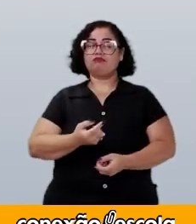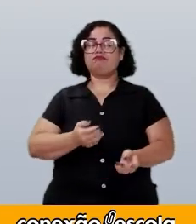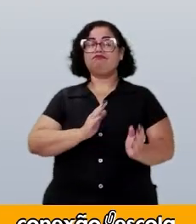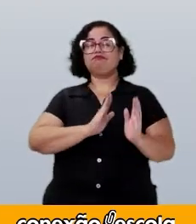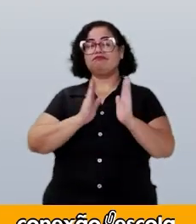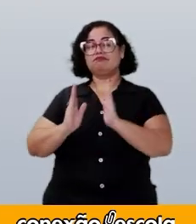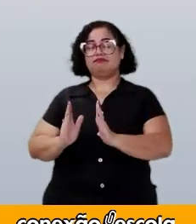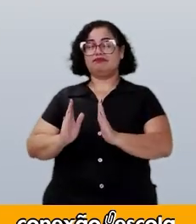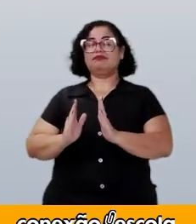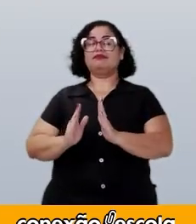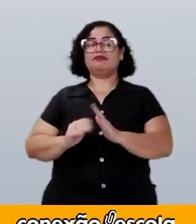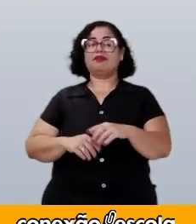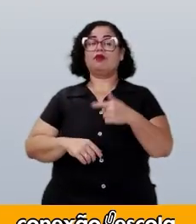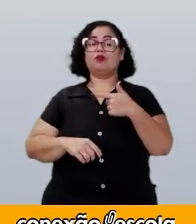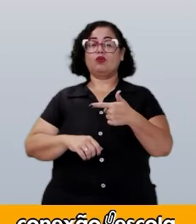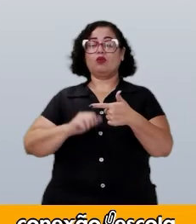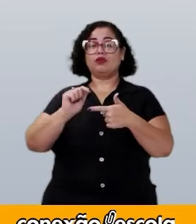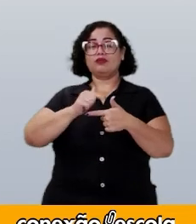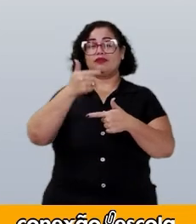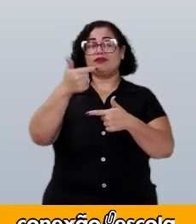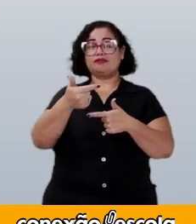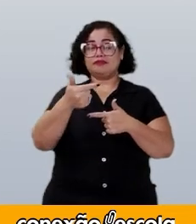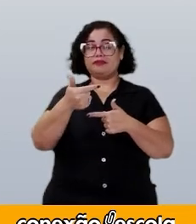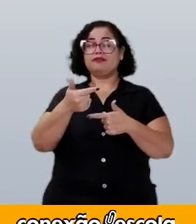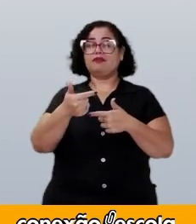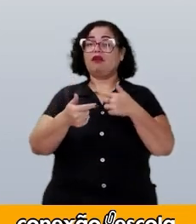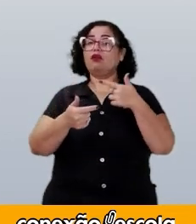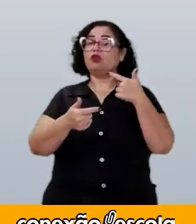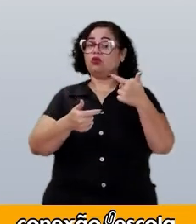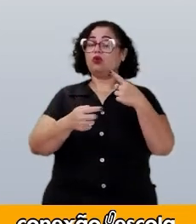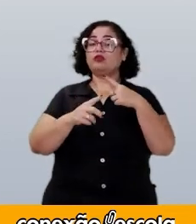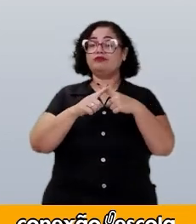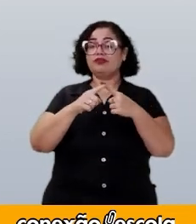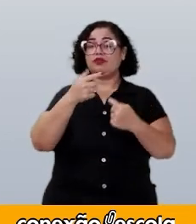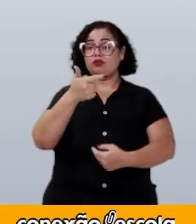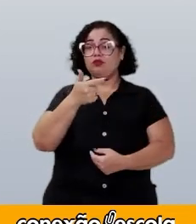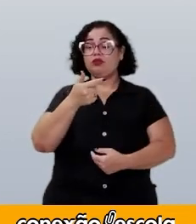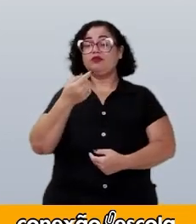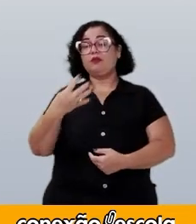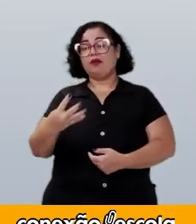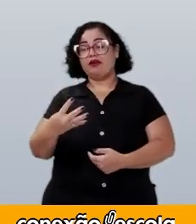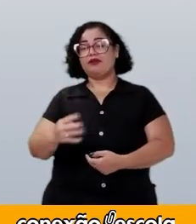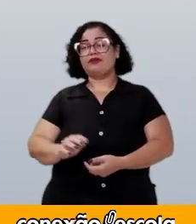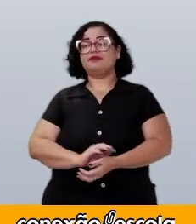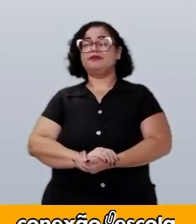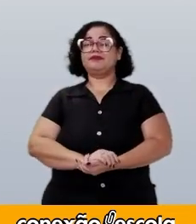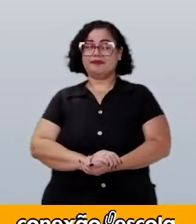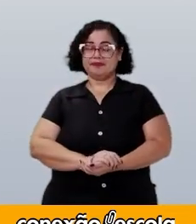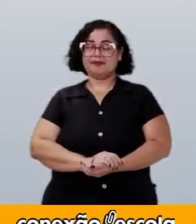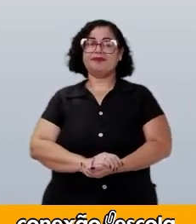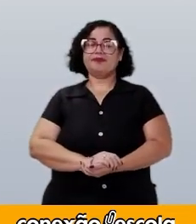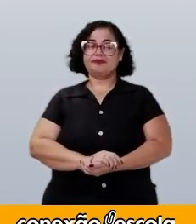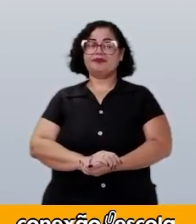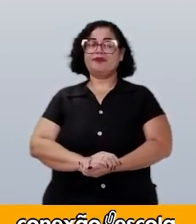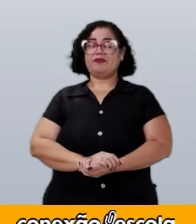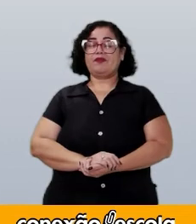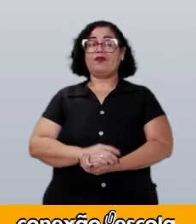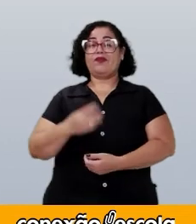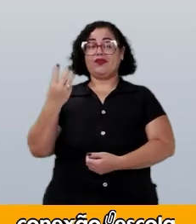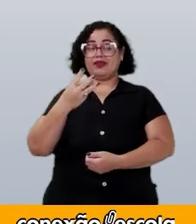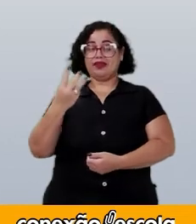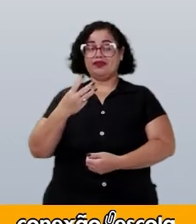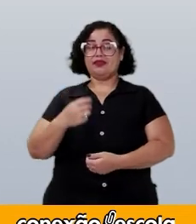segunda imagem é 2 elevado ao quadrado, porque 2 vezes 2 é 4. Na terceira